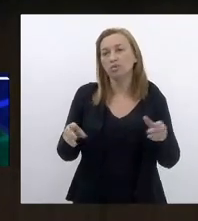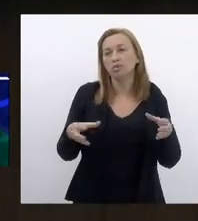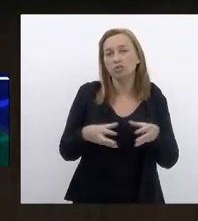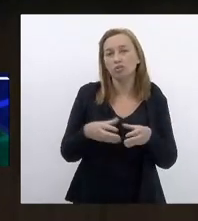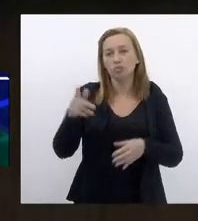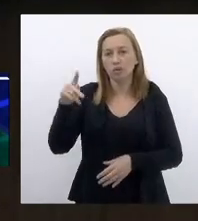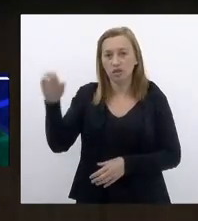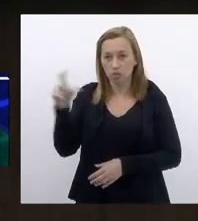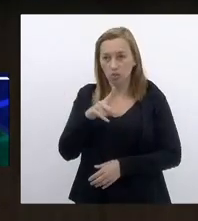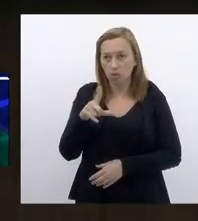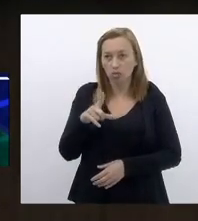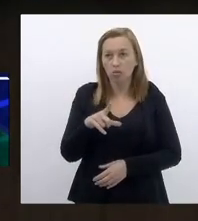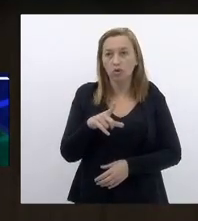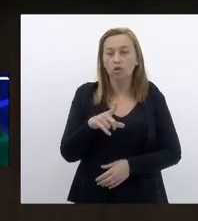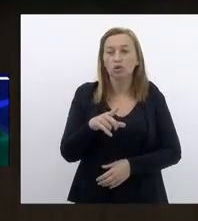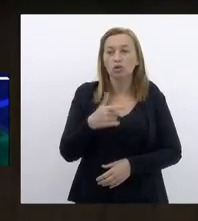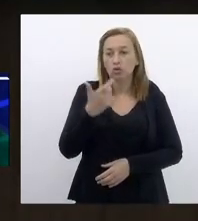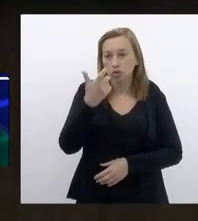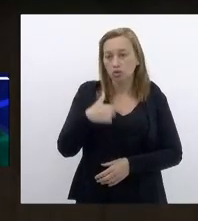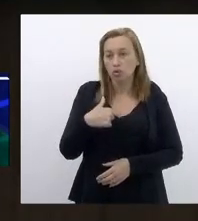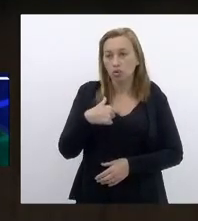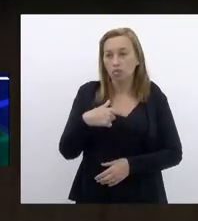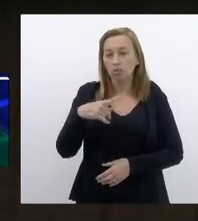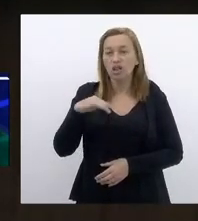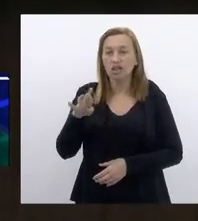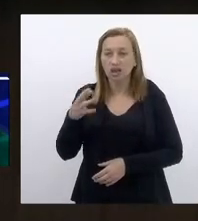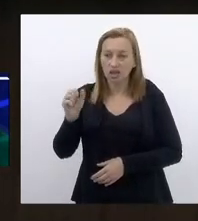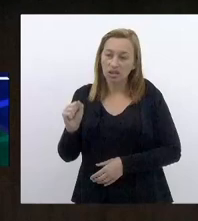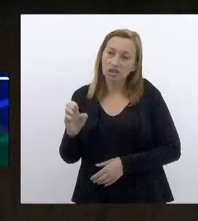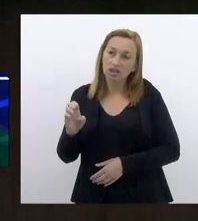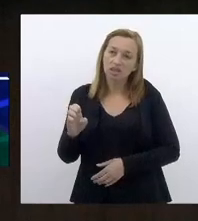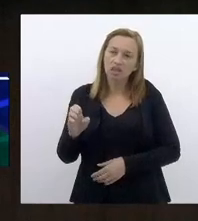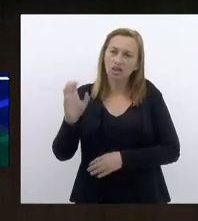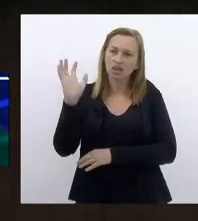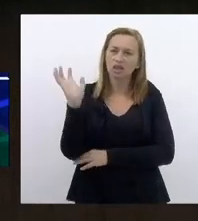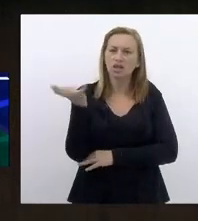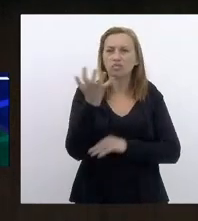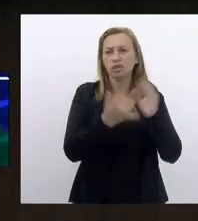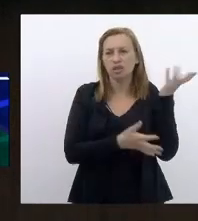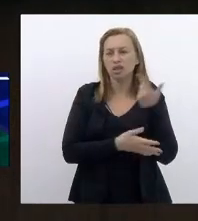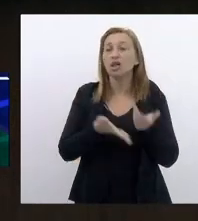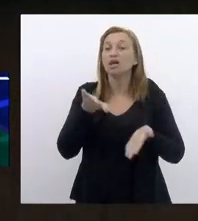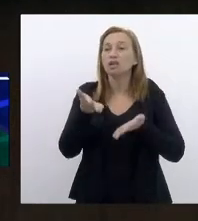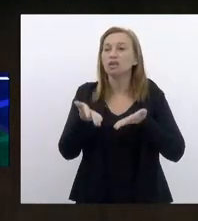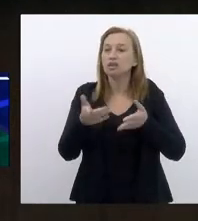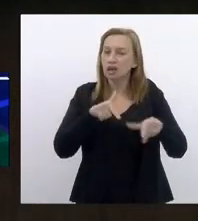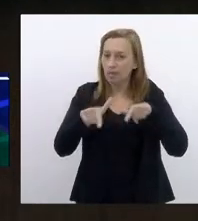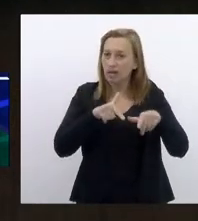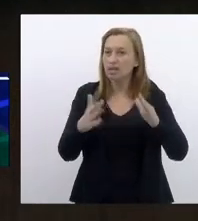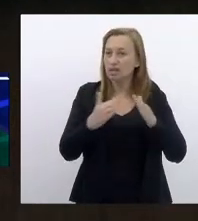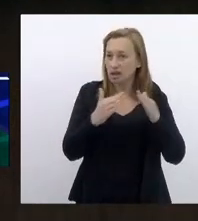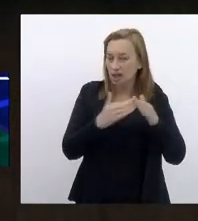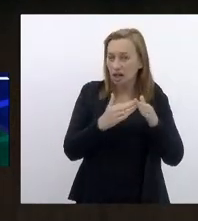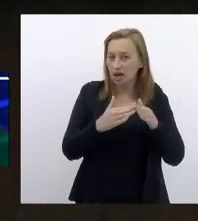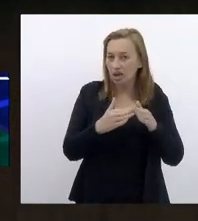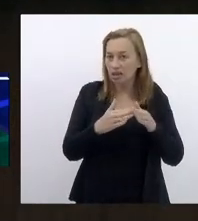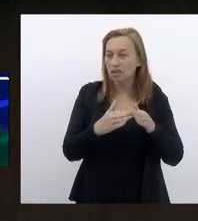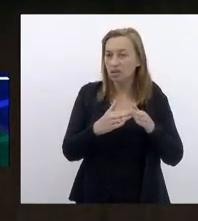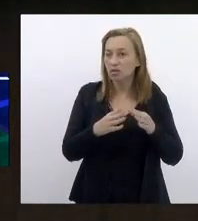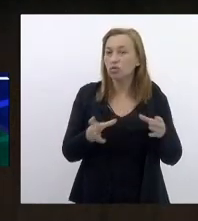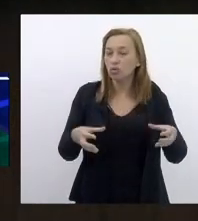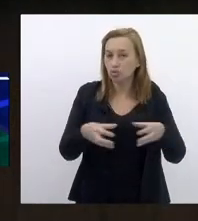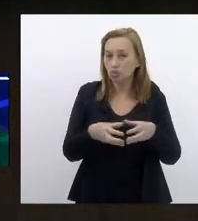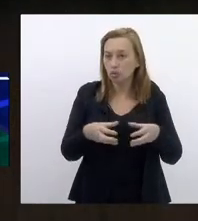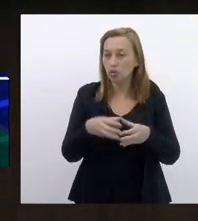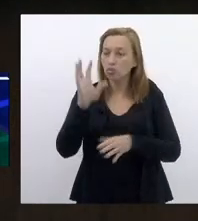PSOL. Eu sou um militante ambientalista, né, trabalho nessa casa desde que entrei, sou membro da Comissão de Meio Ambiente,